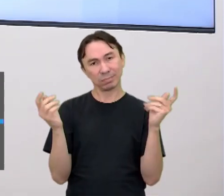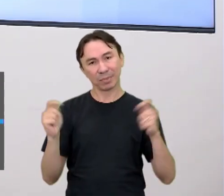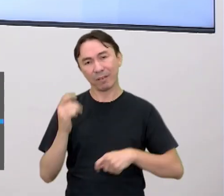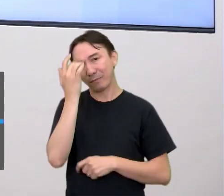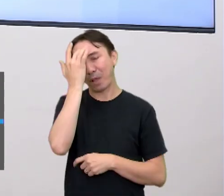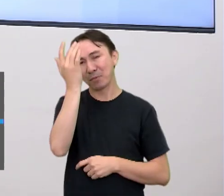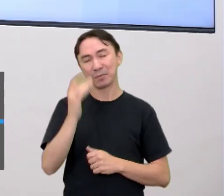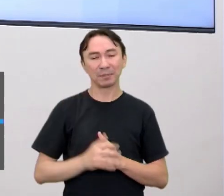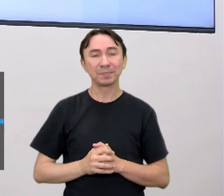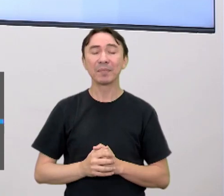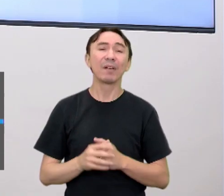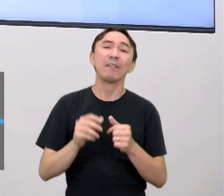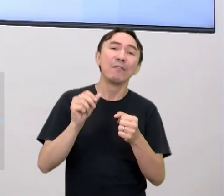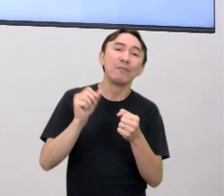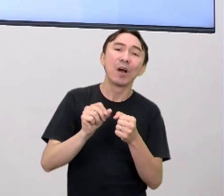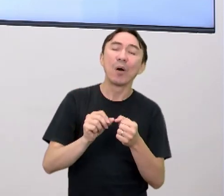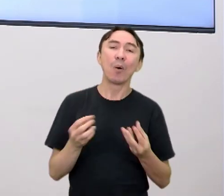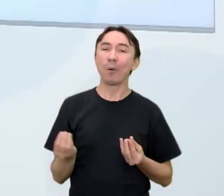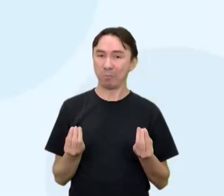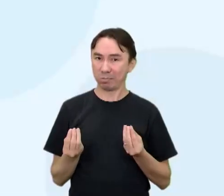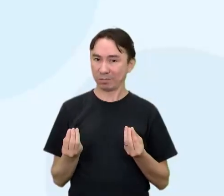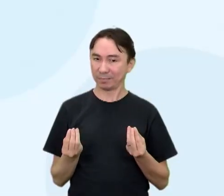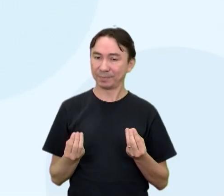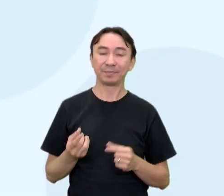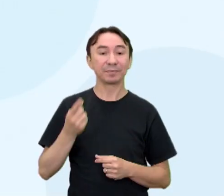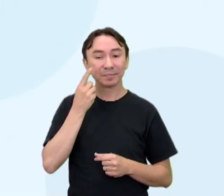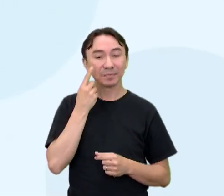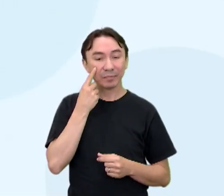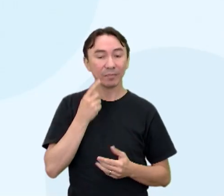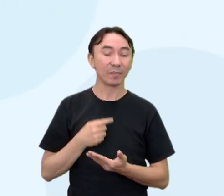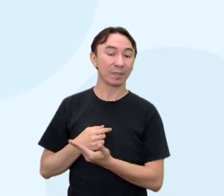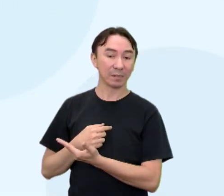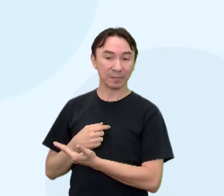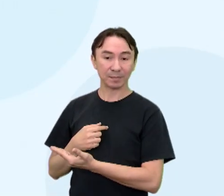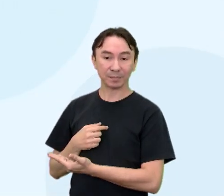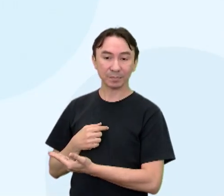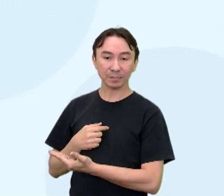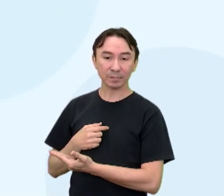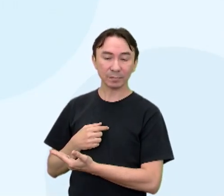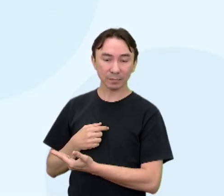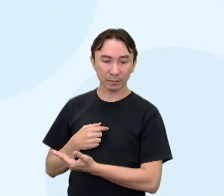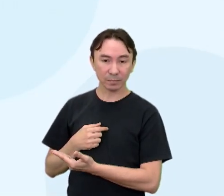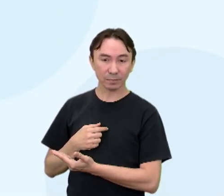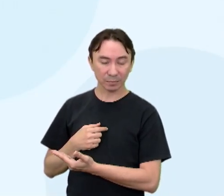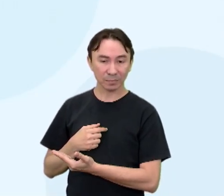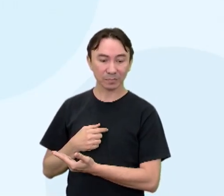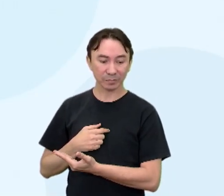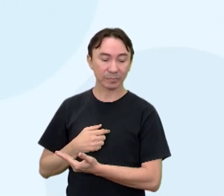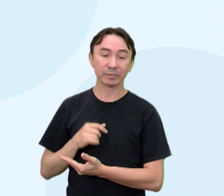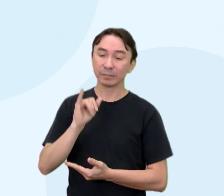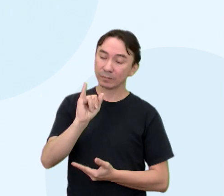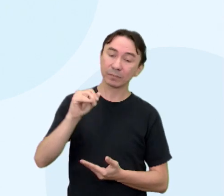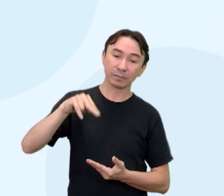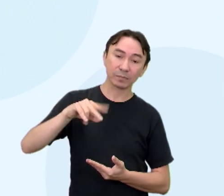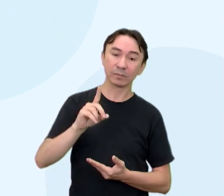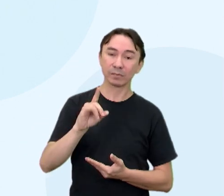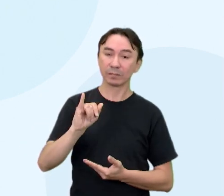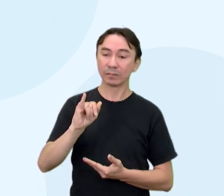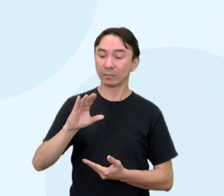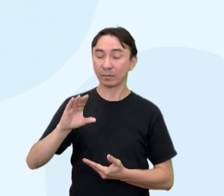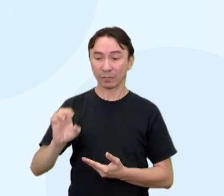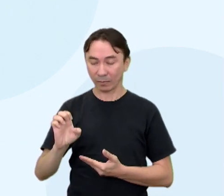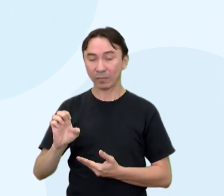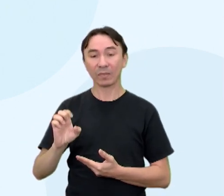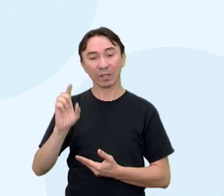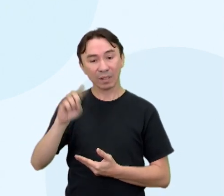como que a gente faz isso? Da seguinte forma, apareceu uma flechinha lá, o índice é a razão entre valores e naturezas distintas. A gente